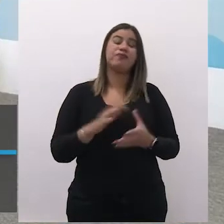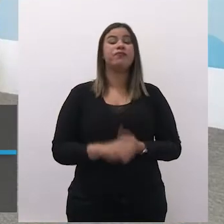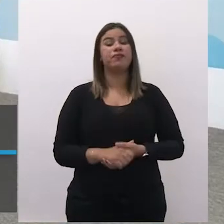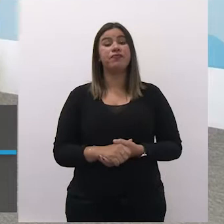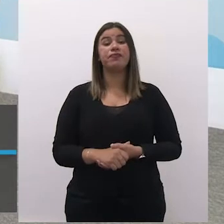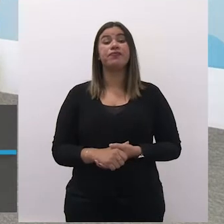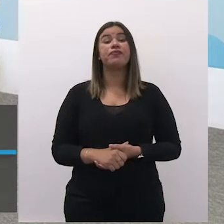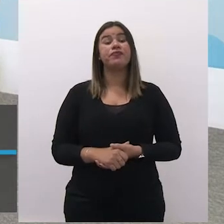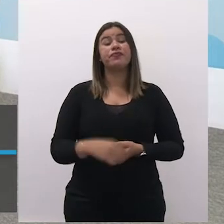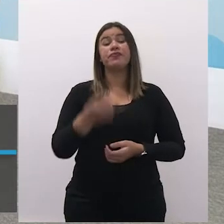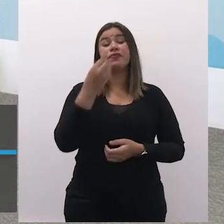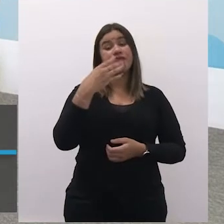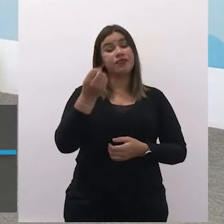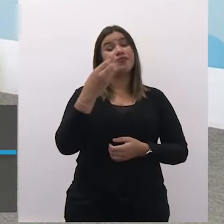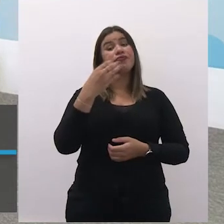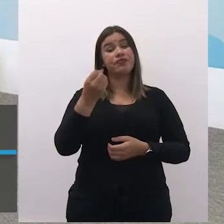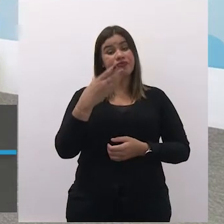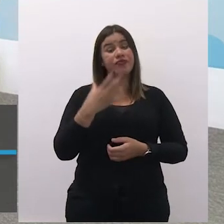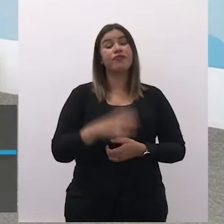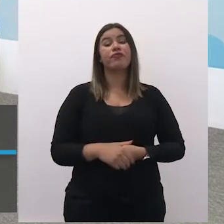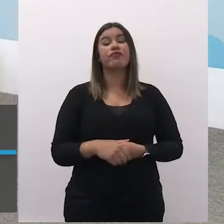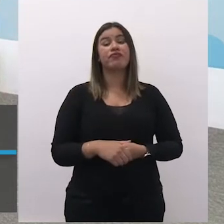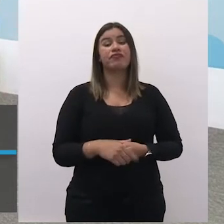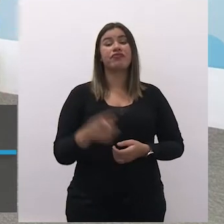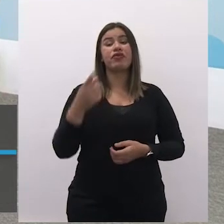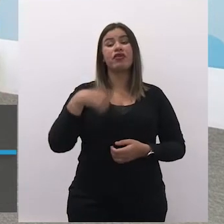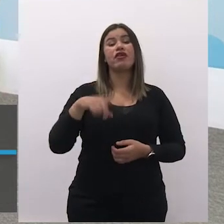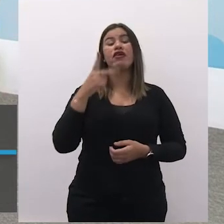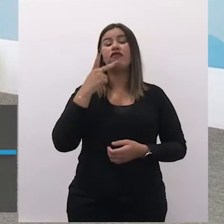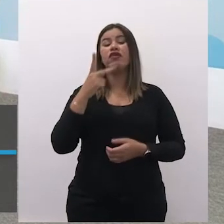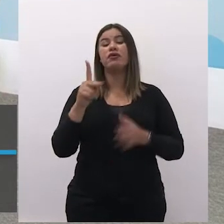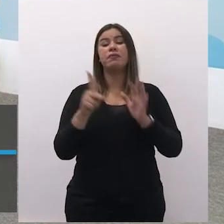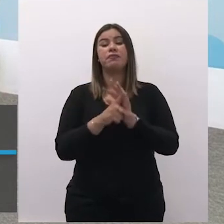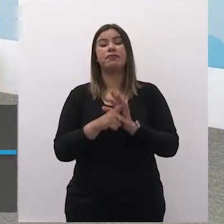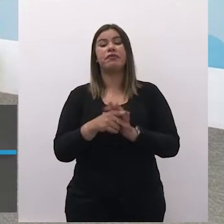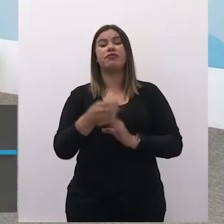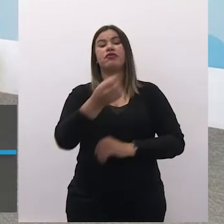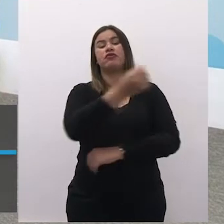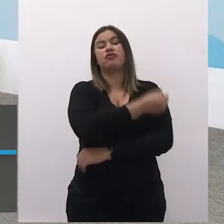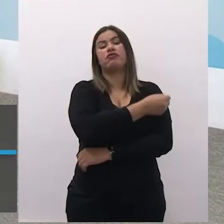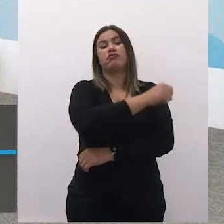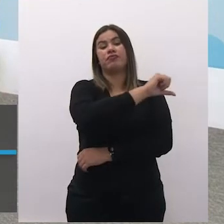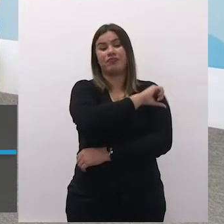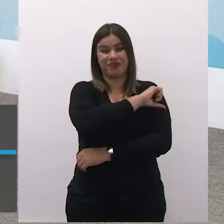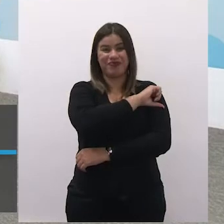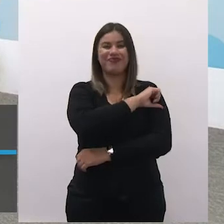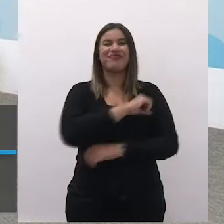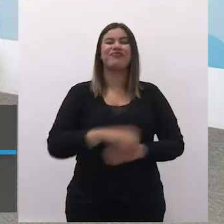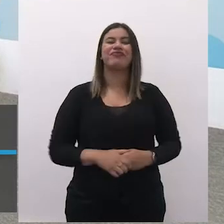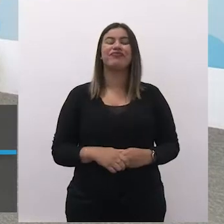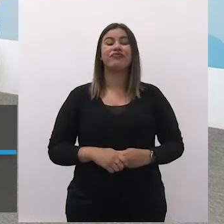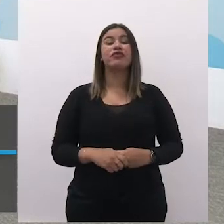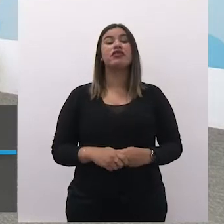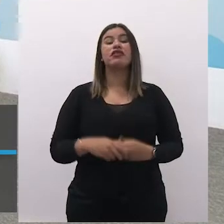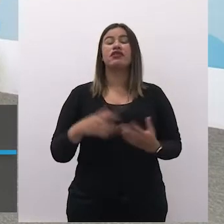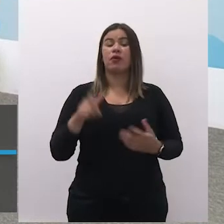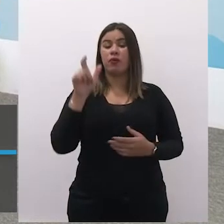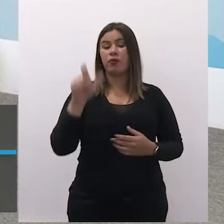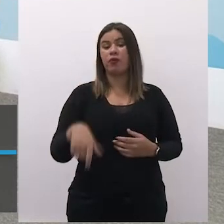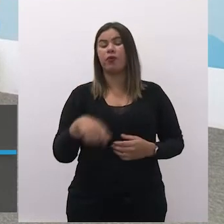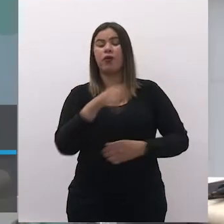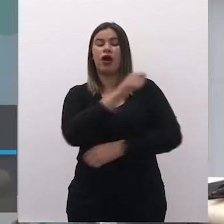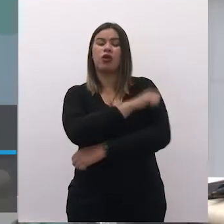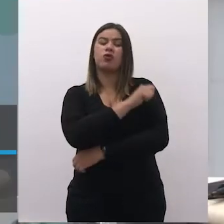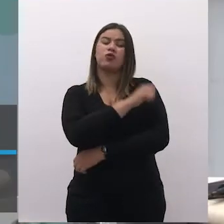lembrado isso que você falou, porque a gente está falando de ensino fundamental anos finais, pessoal. Nosso estudante, a partir dos